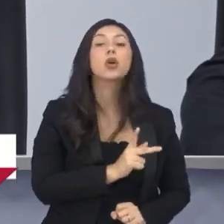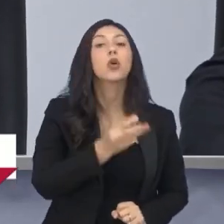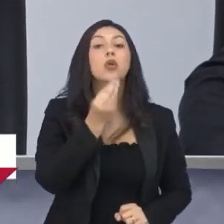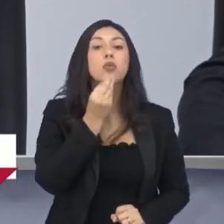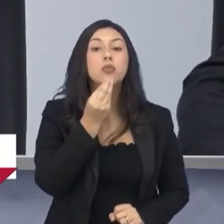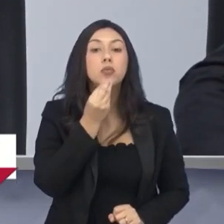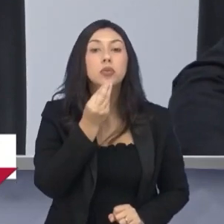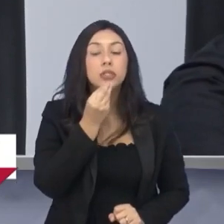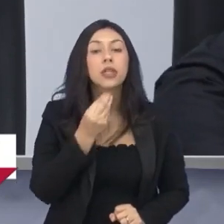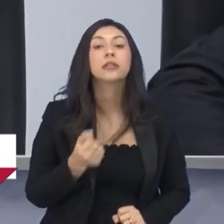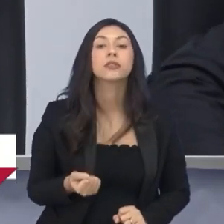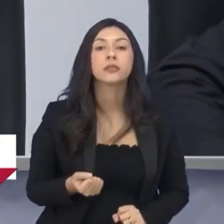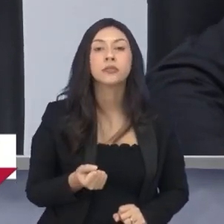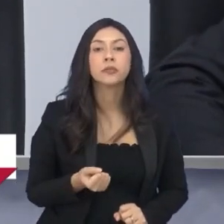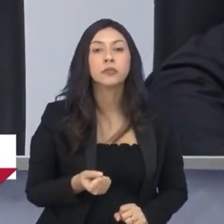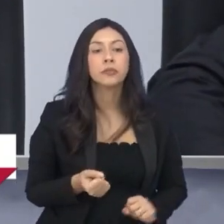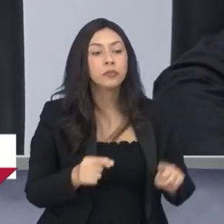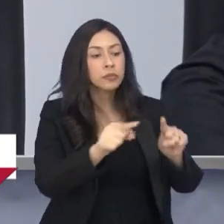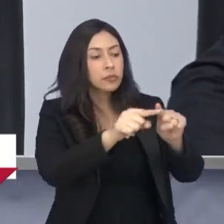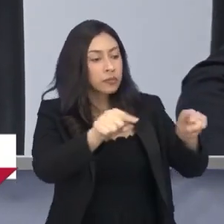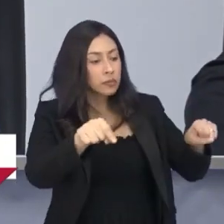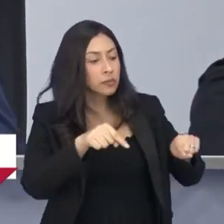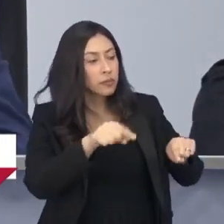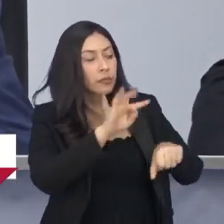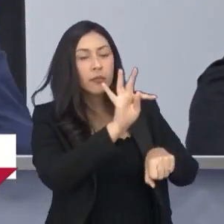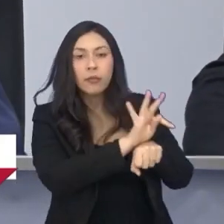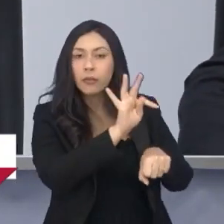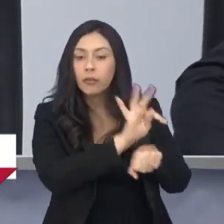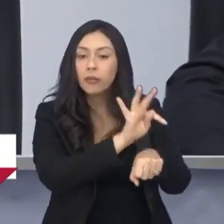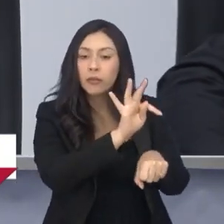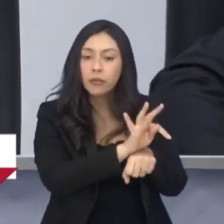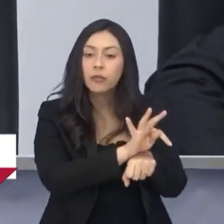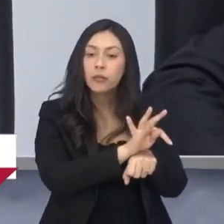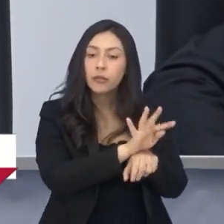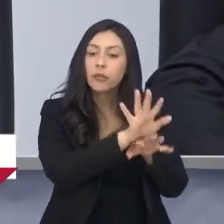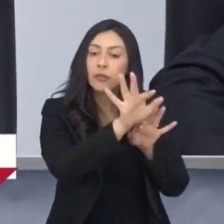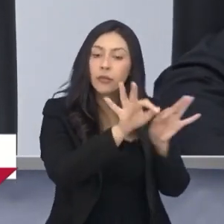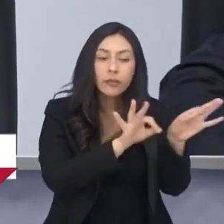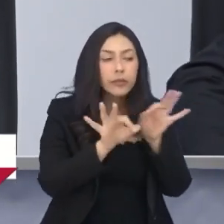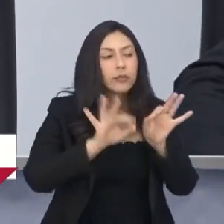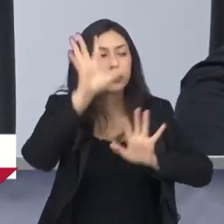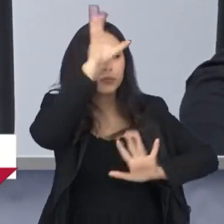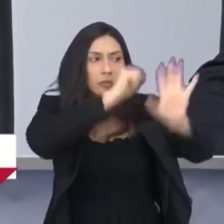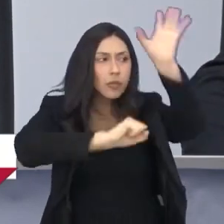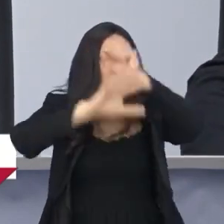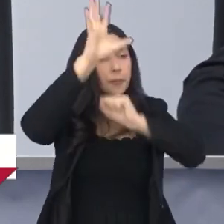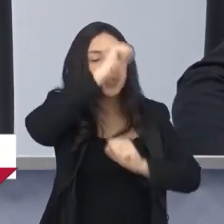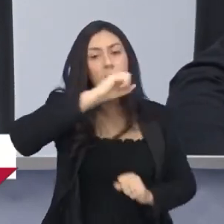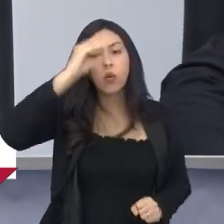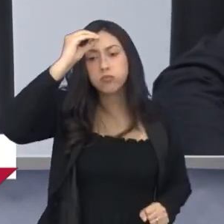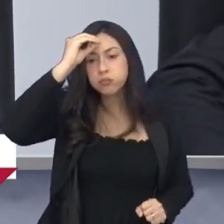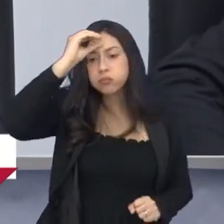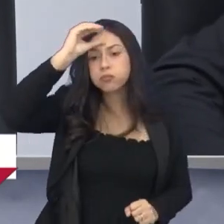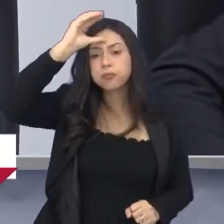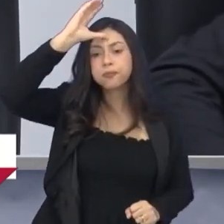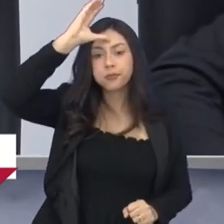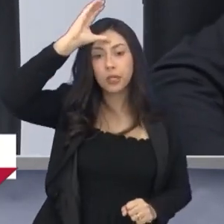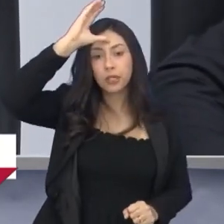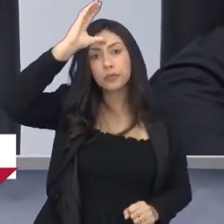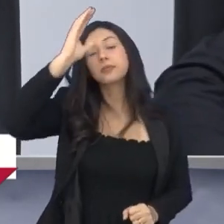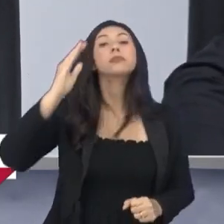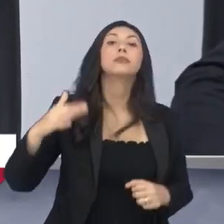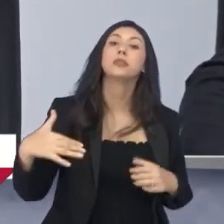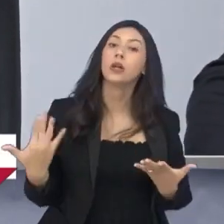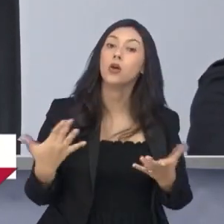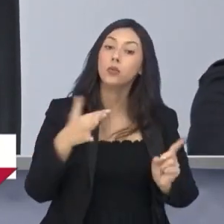chefia do gabinete técnico da presidência E aí formar esse Cabedal de conhecimento que me credenciou para estar